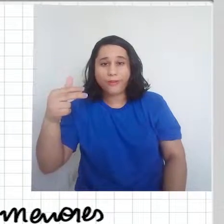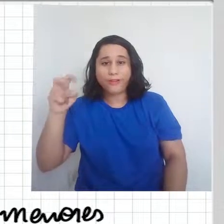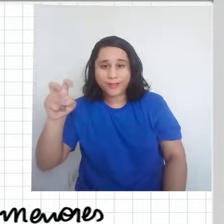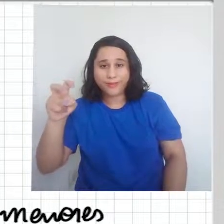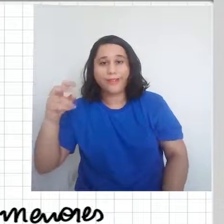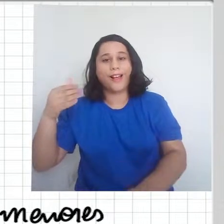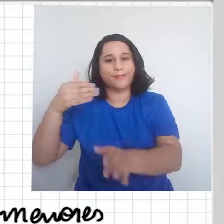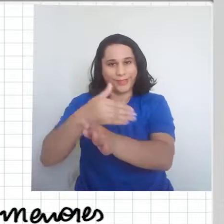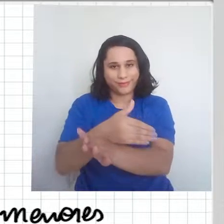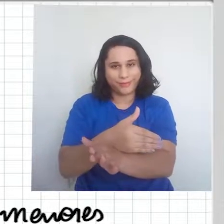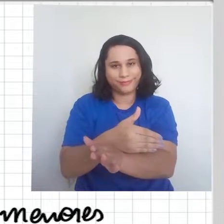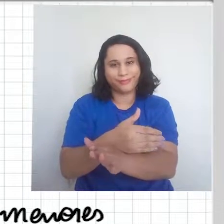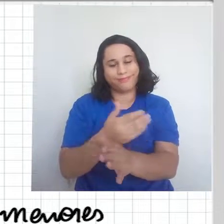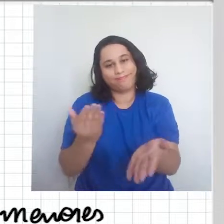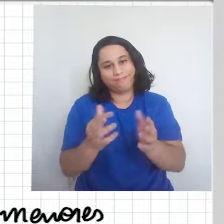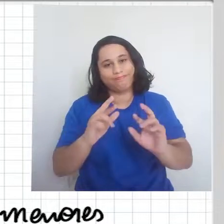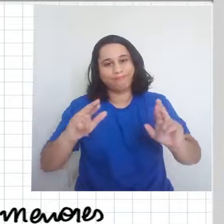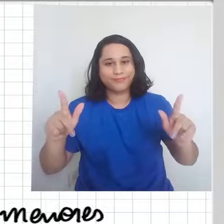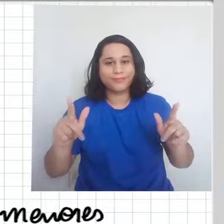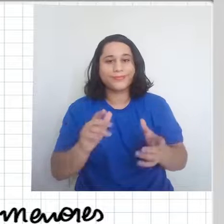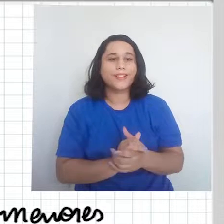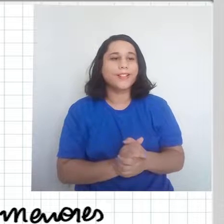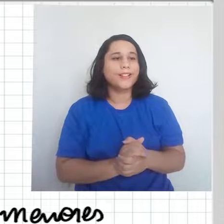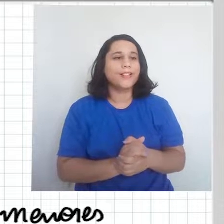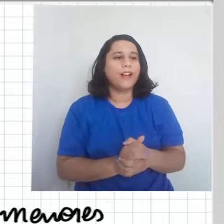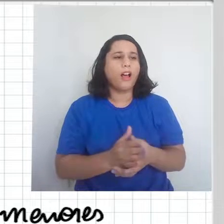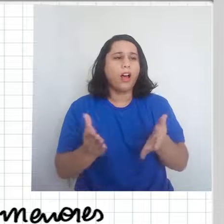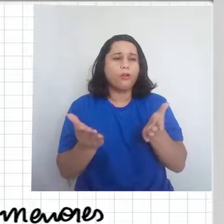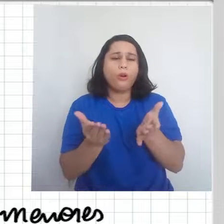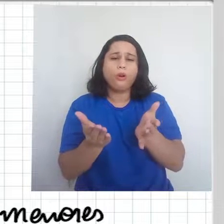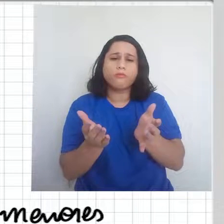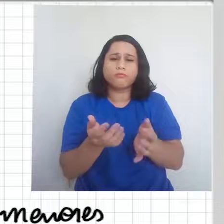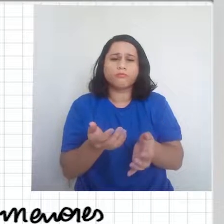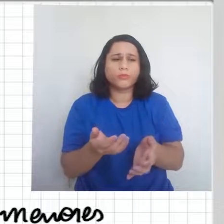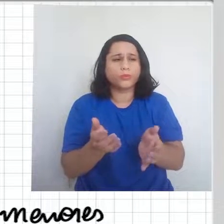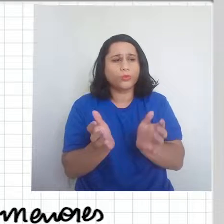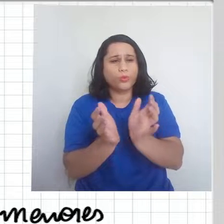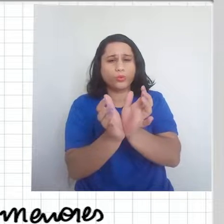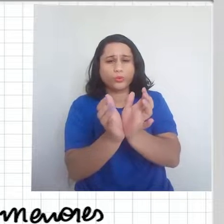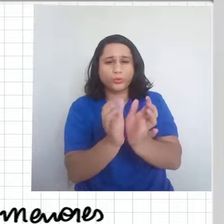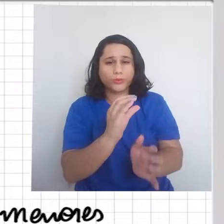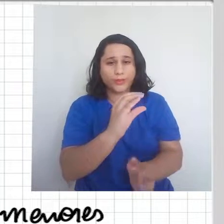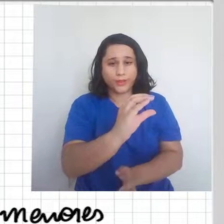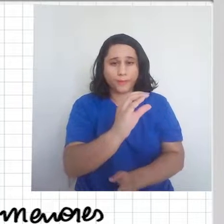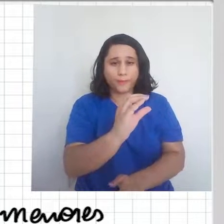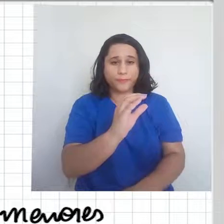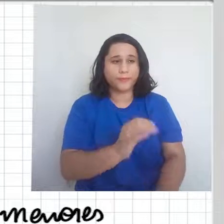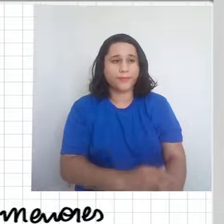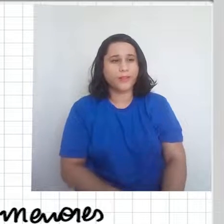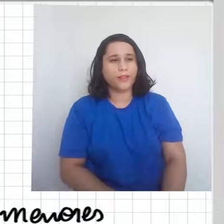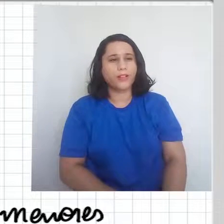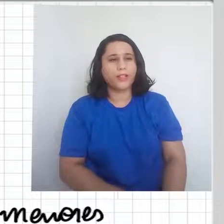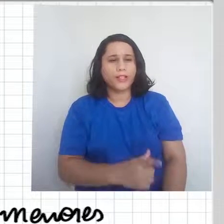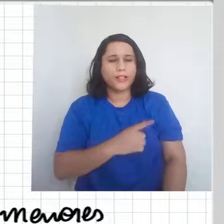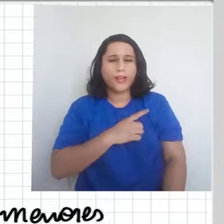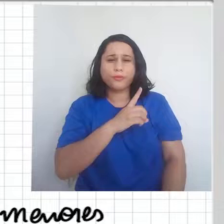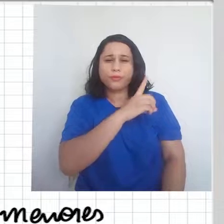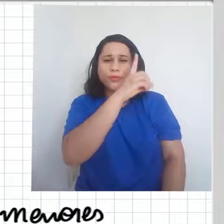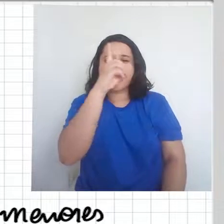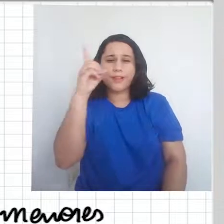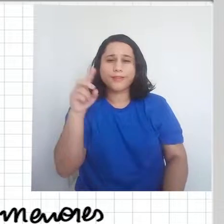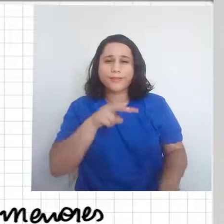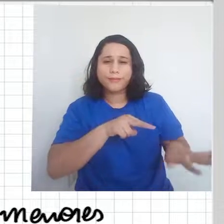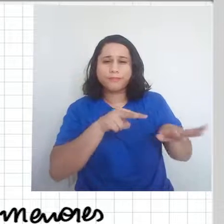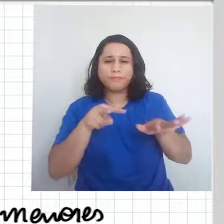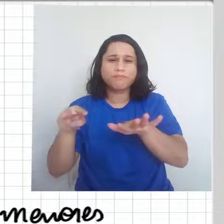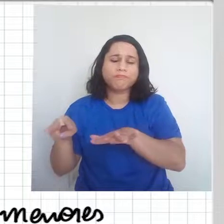Beleza? Agora, vamos ao conjunto C. O conjunto dos dias da semana. Quem seriam